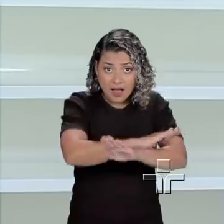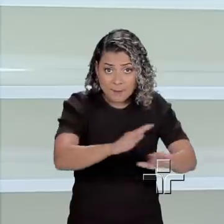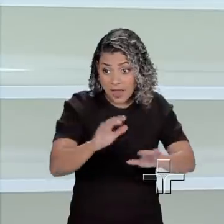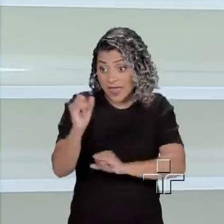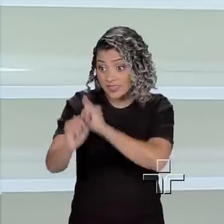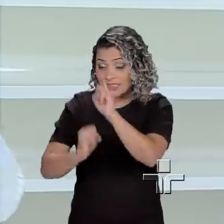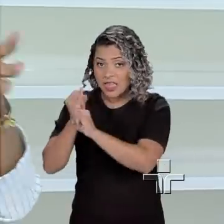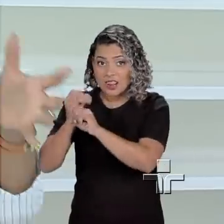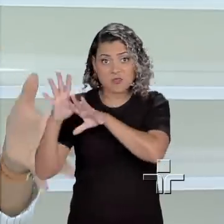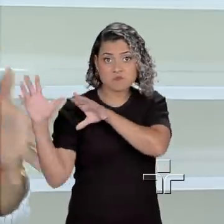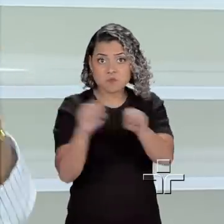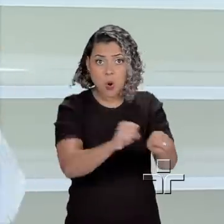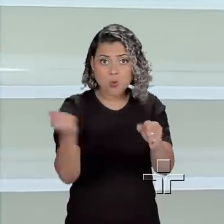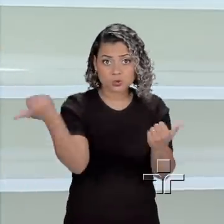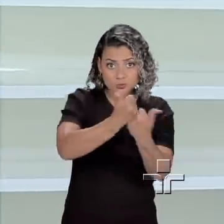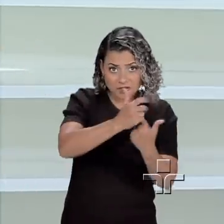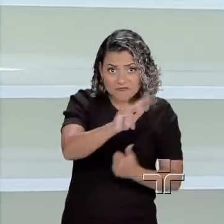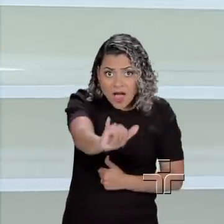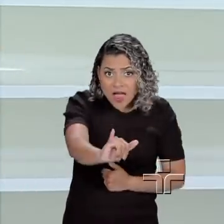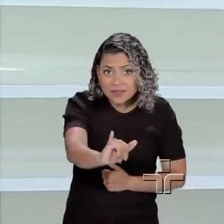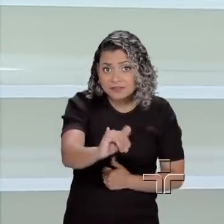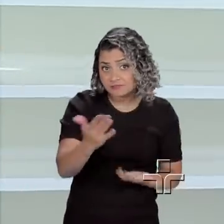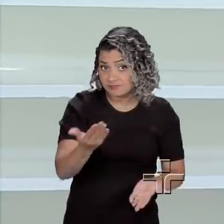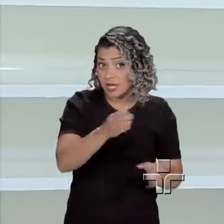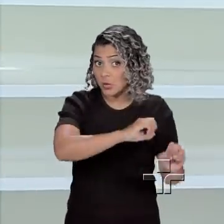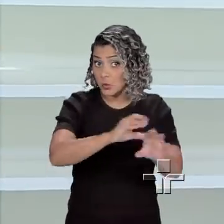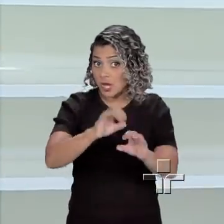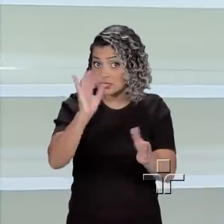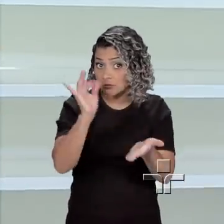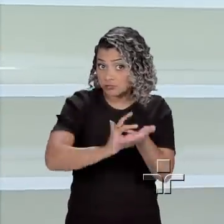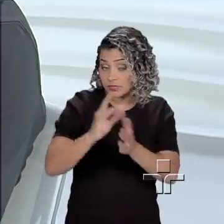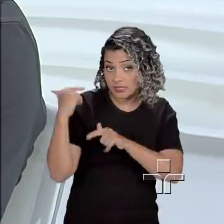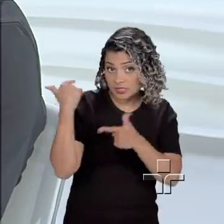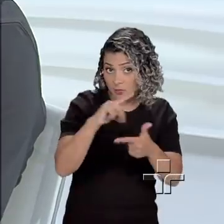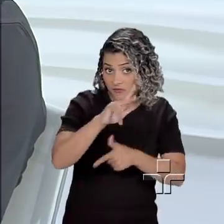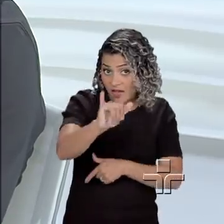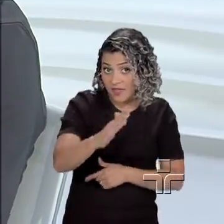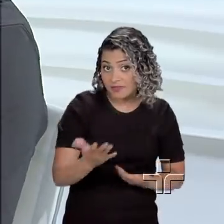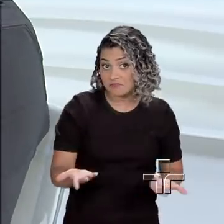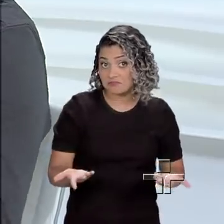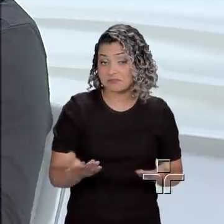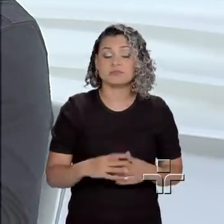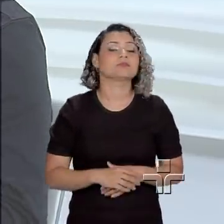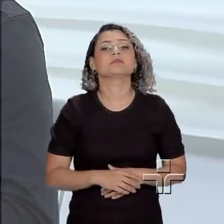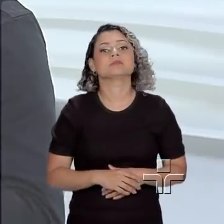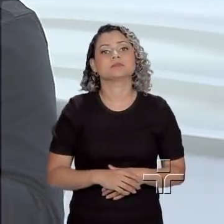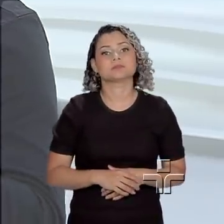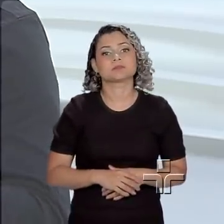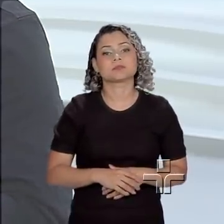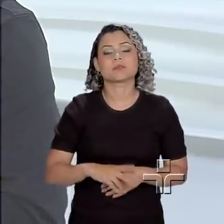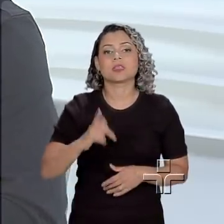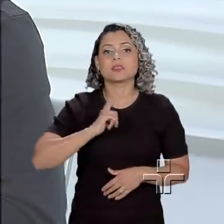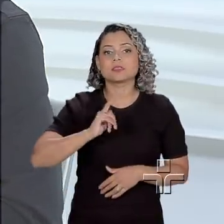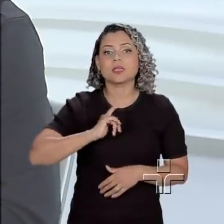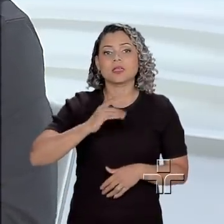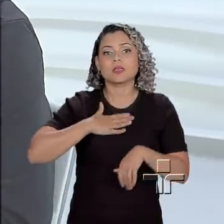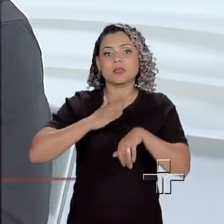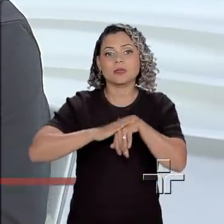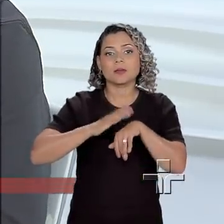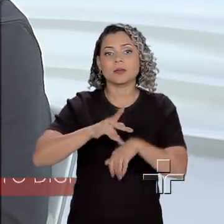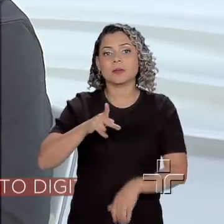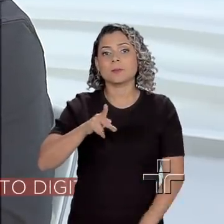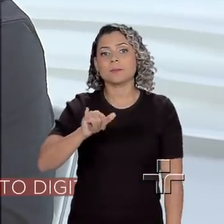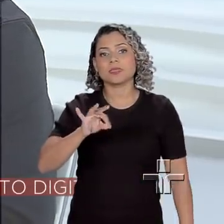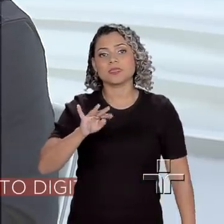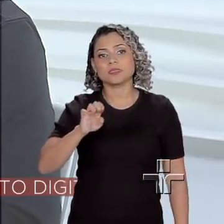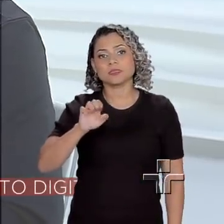vai pegar o lugar da educação clássica? Olha, Peter Drucker, que é um dos meus gurus,